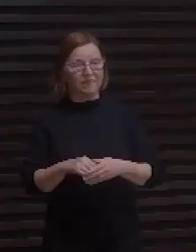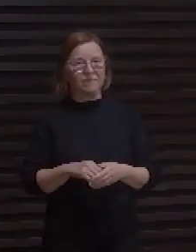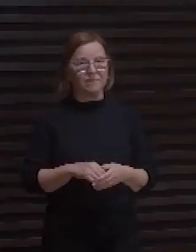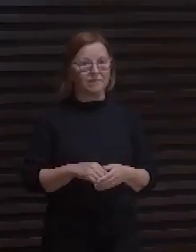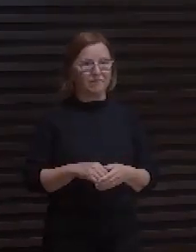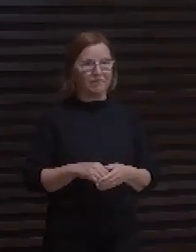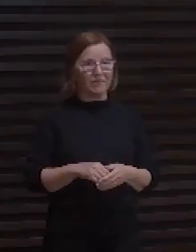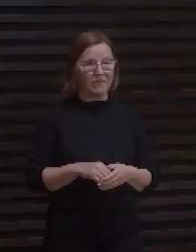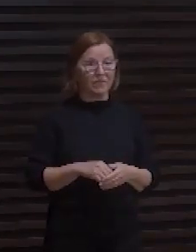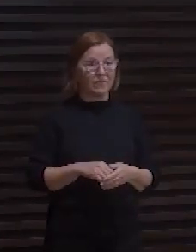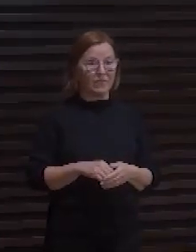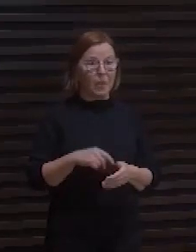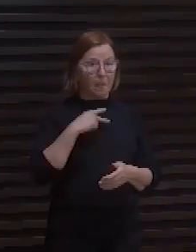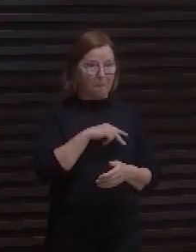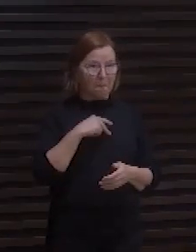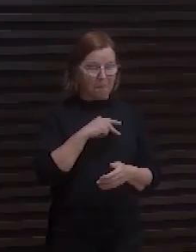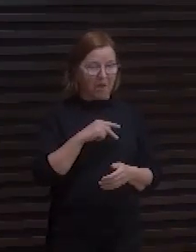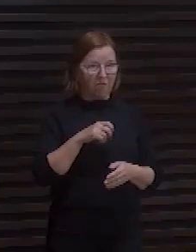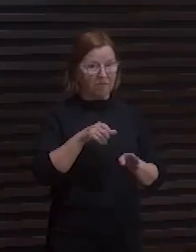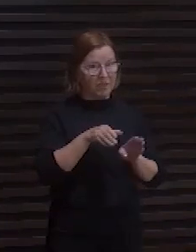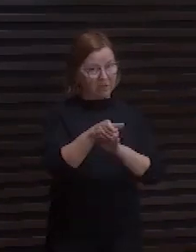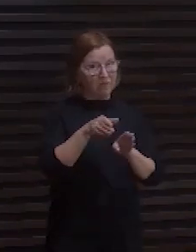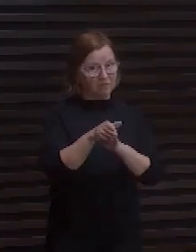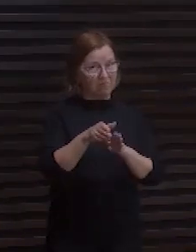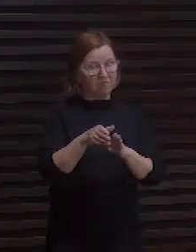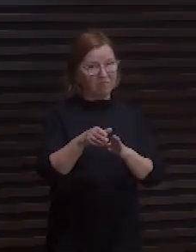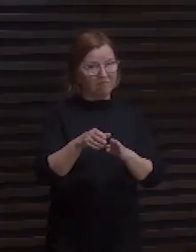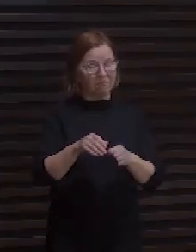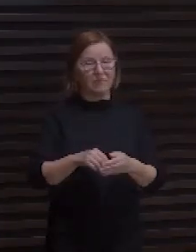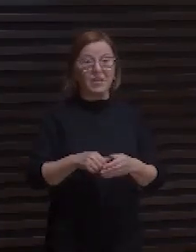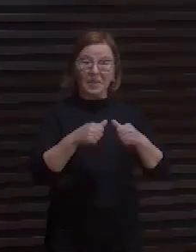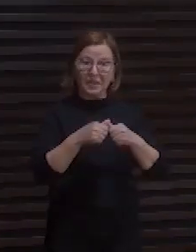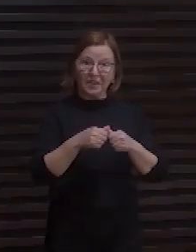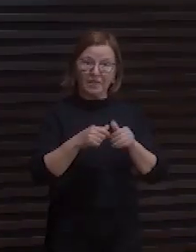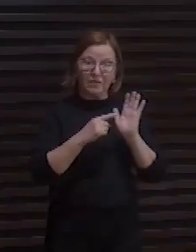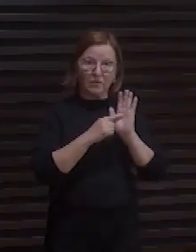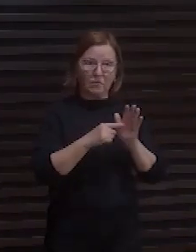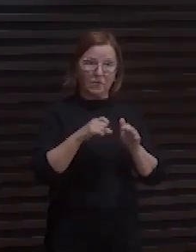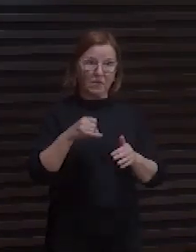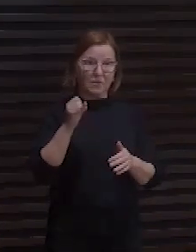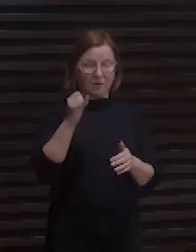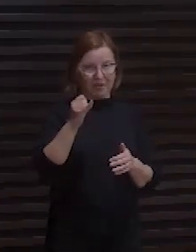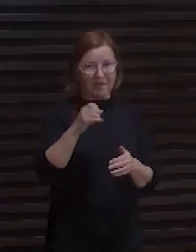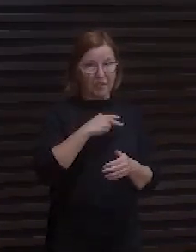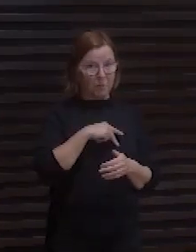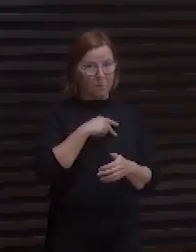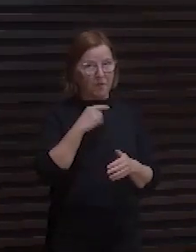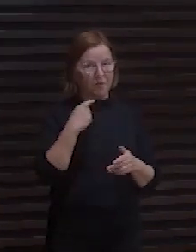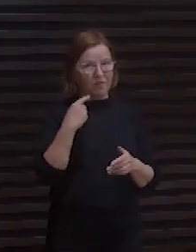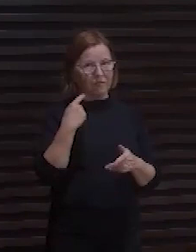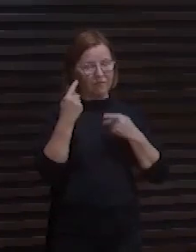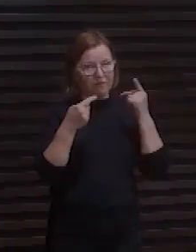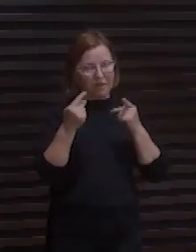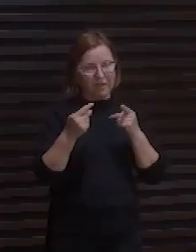estamos recebendo do apóstolo Paulo. Isso mostra a importância que é dada por Paulo a esse tema. Definitivamente, ele